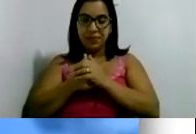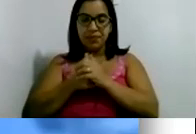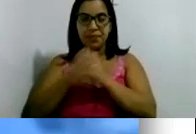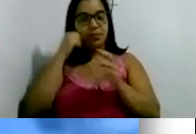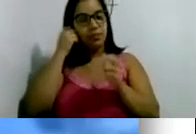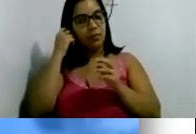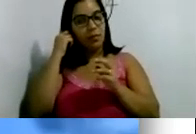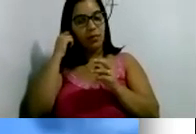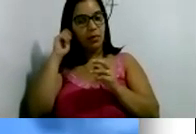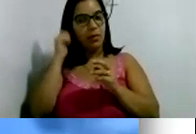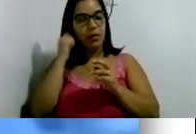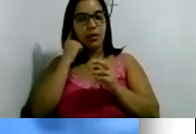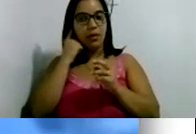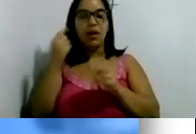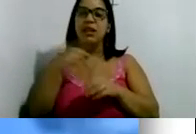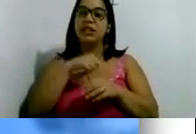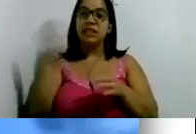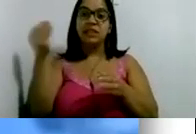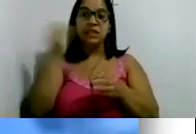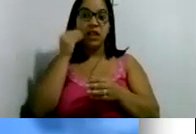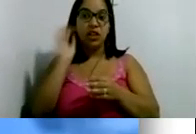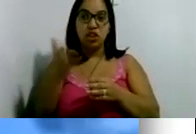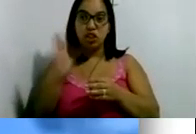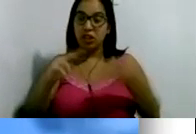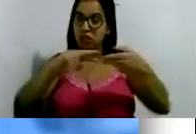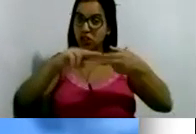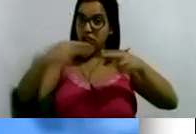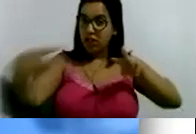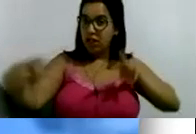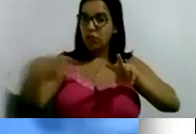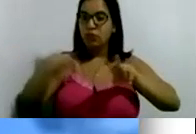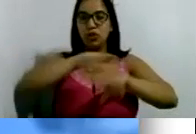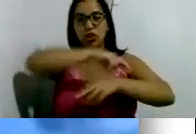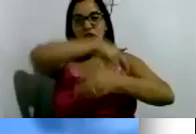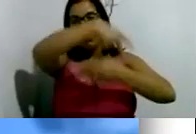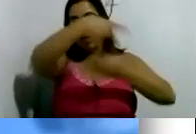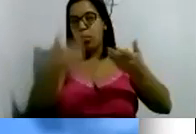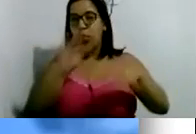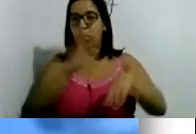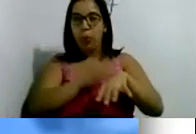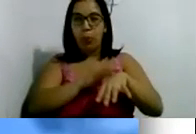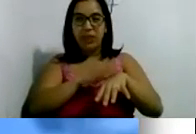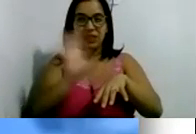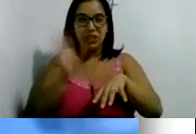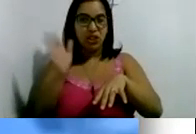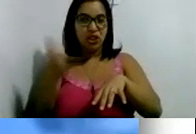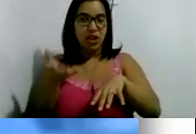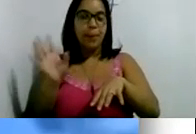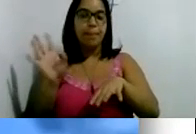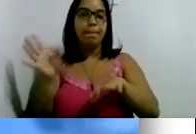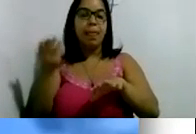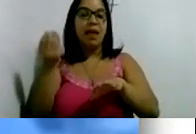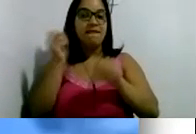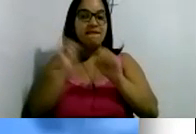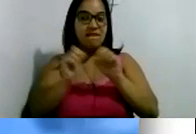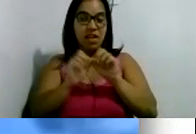seja, hoje em dia a gente já tem testes genéticos para diversas doenças congênitas em que a gente vai